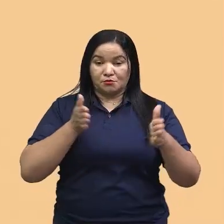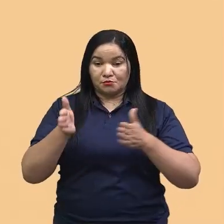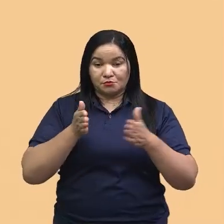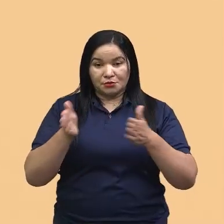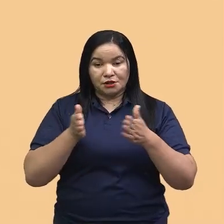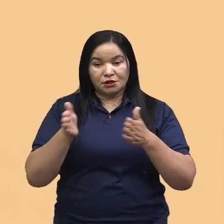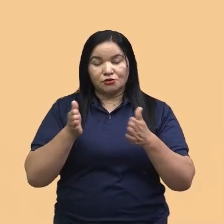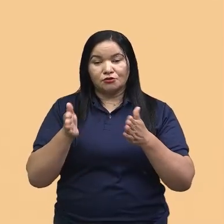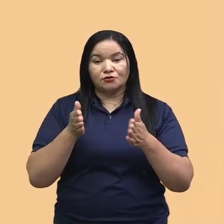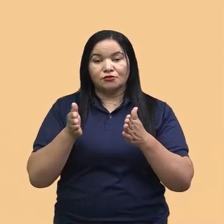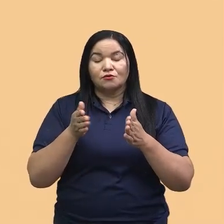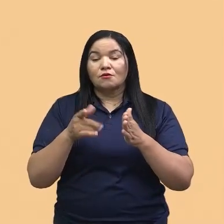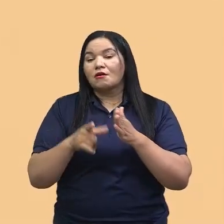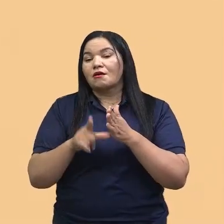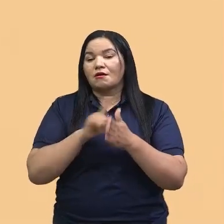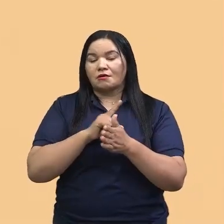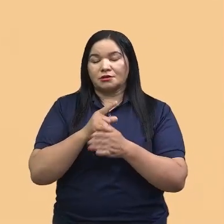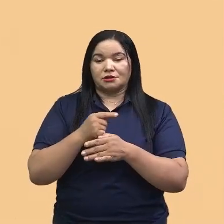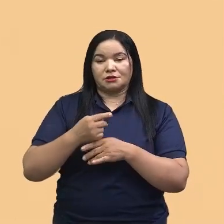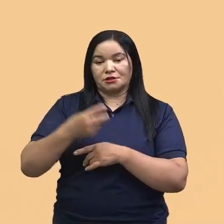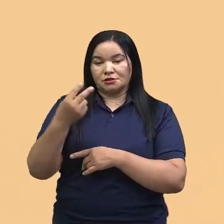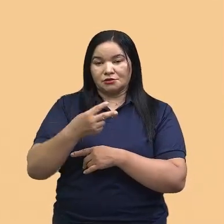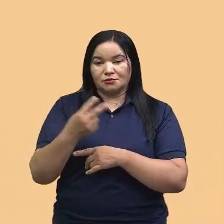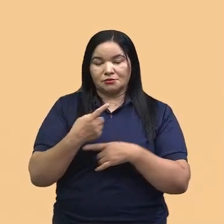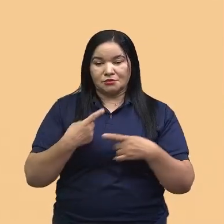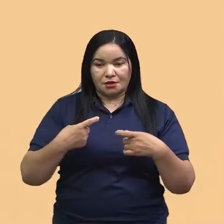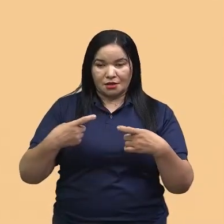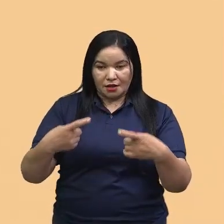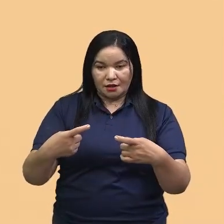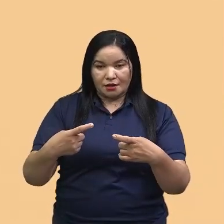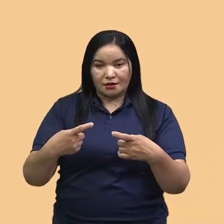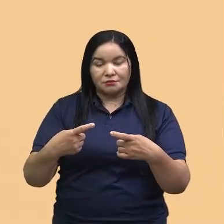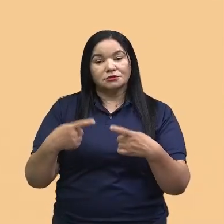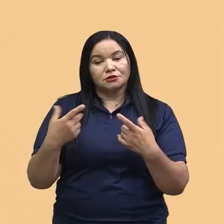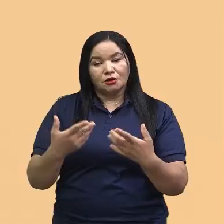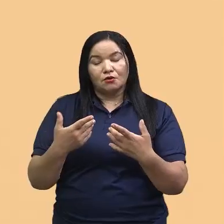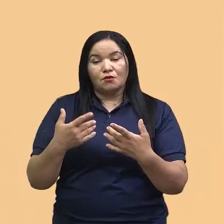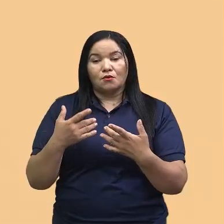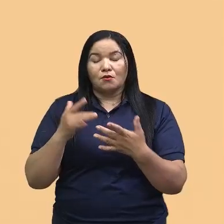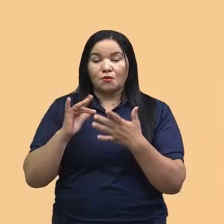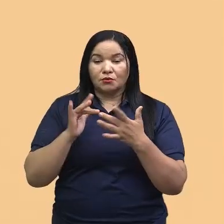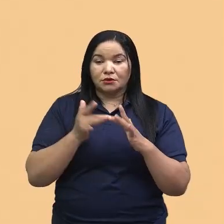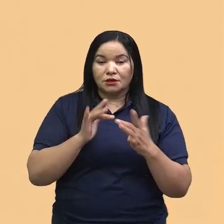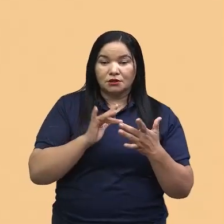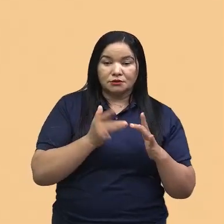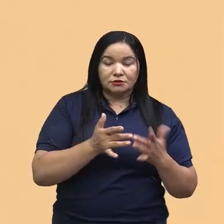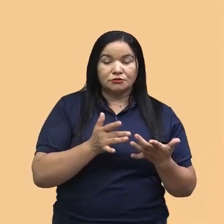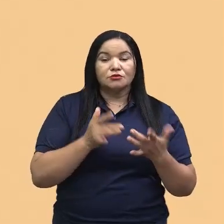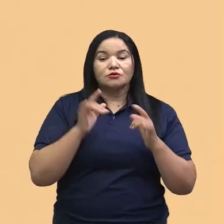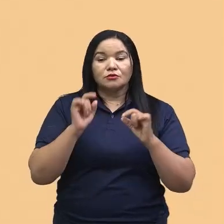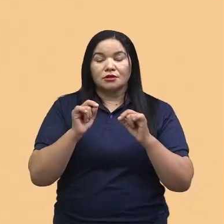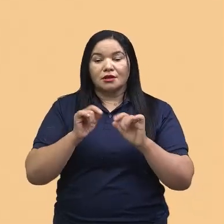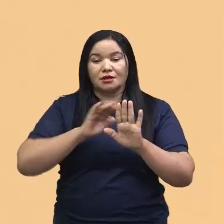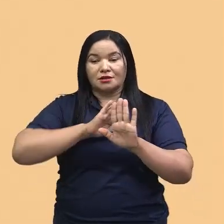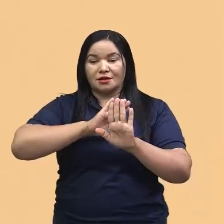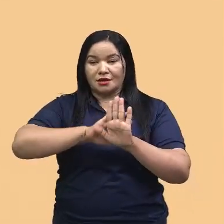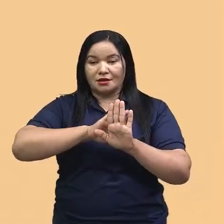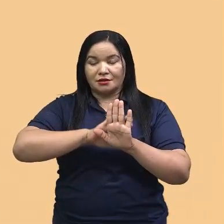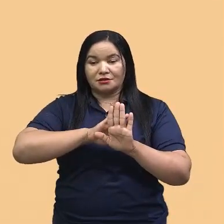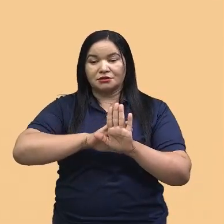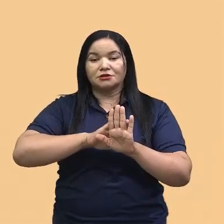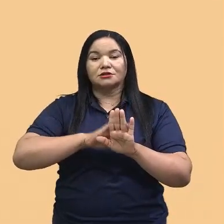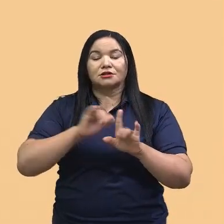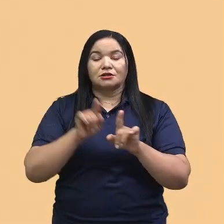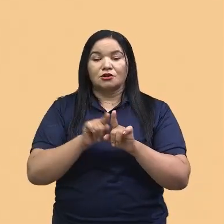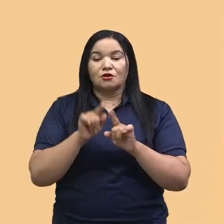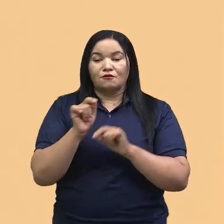contexto pré-Segunda Guerra Mundial. Então, é um contexto em que, principalmente as ideologias fascistas,